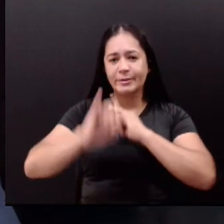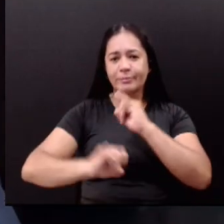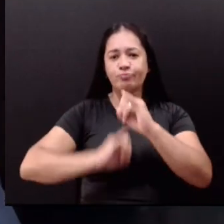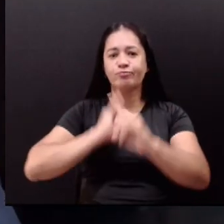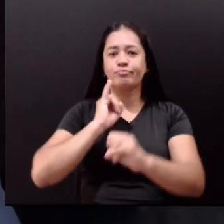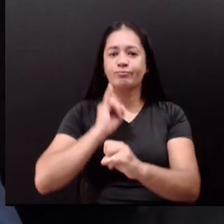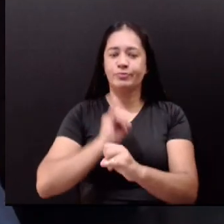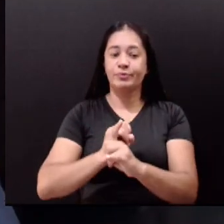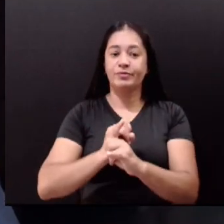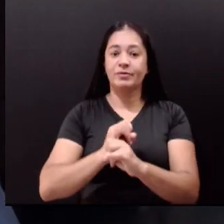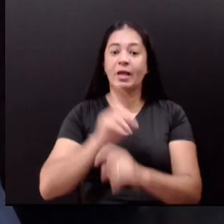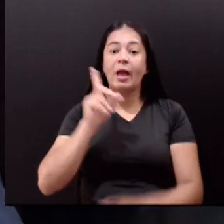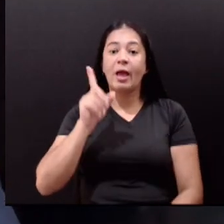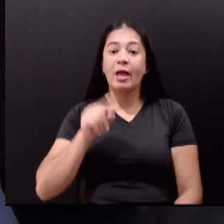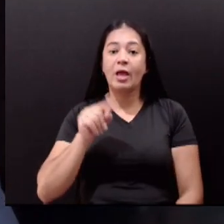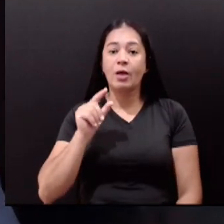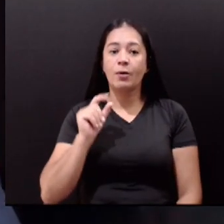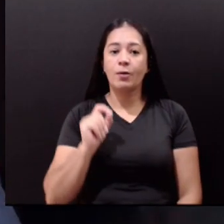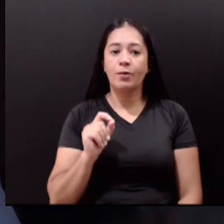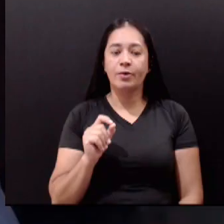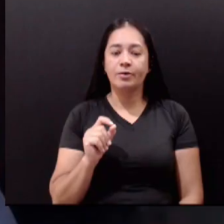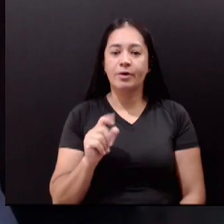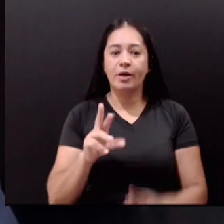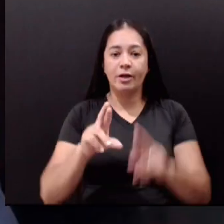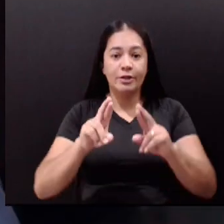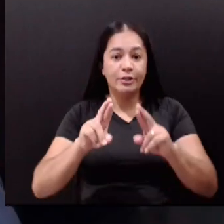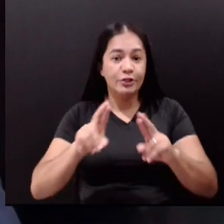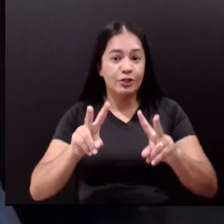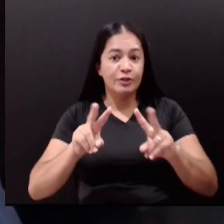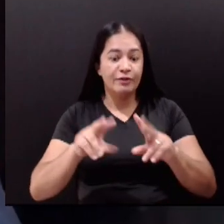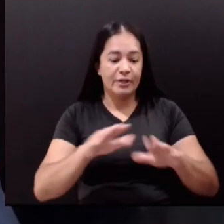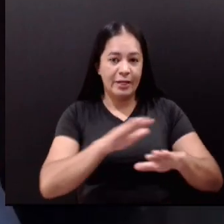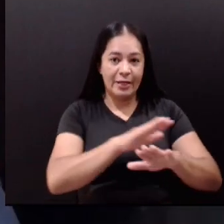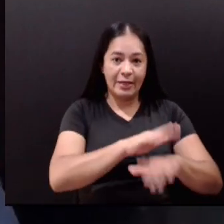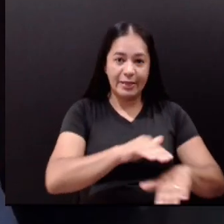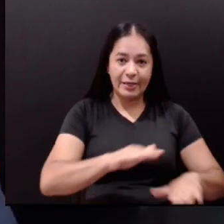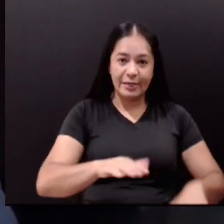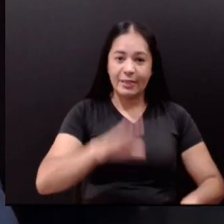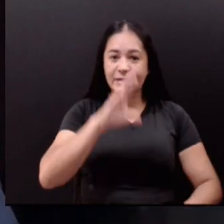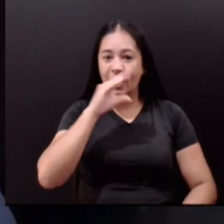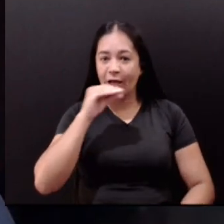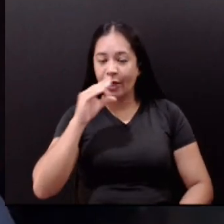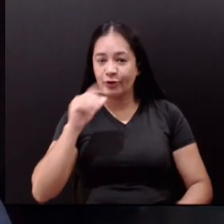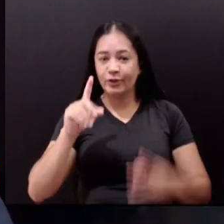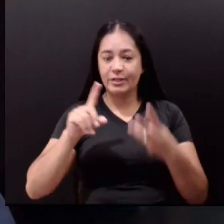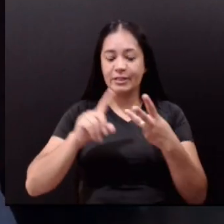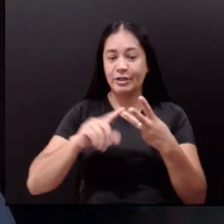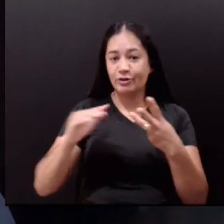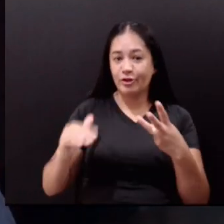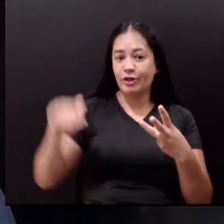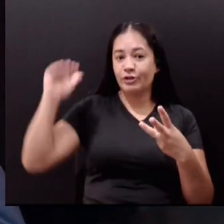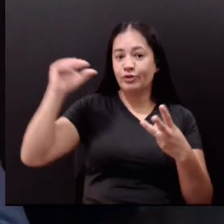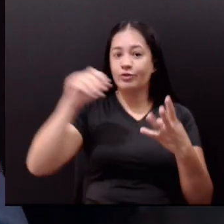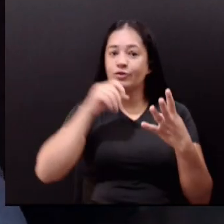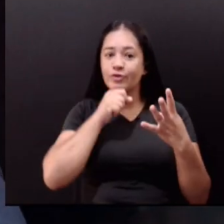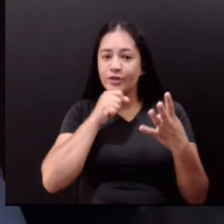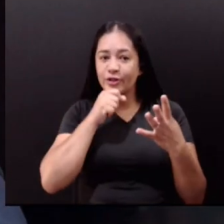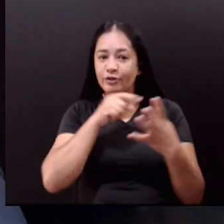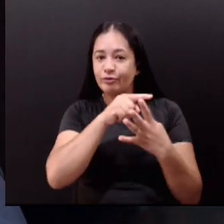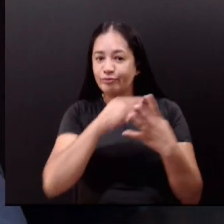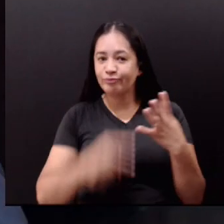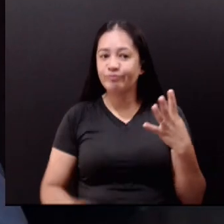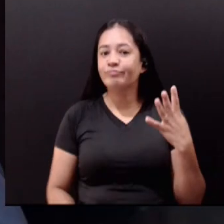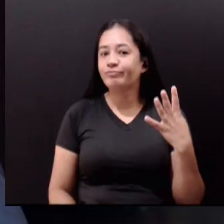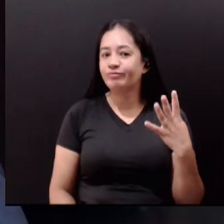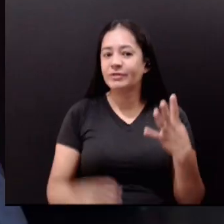é diferente para crianças, para adolescentes, para adultos e para idosos. No caso aqui estamos falando de crianças e